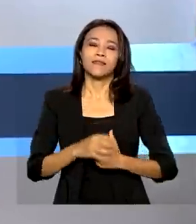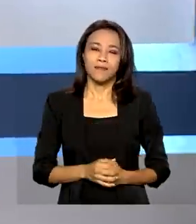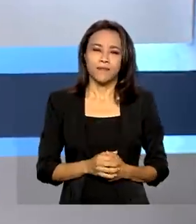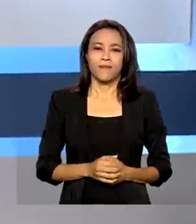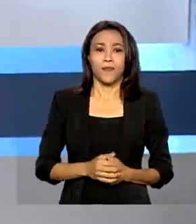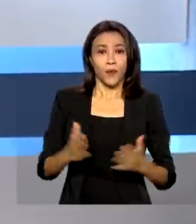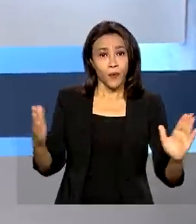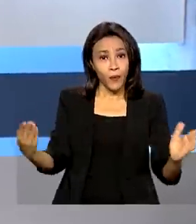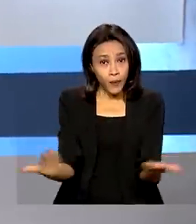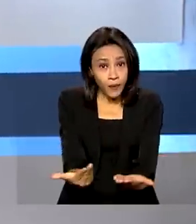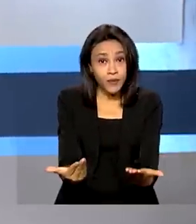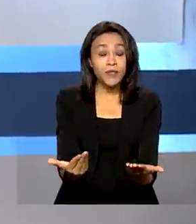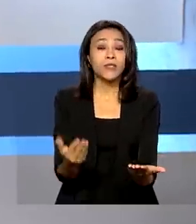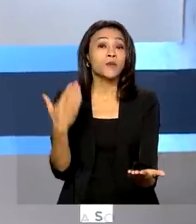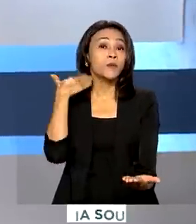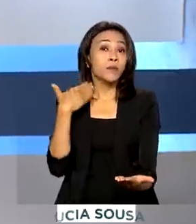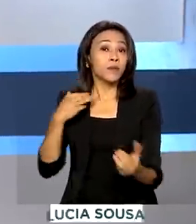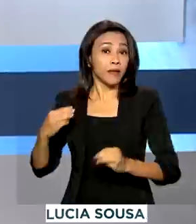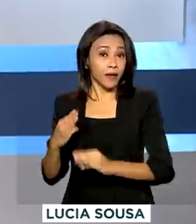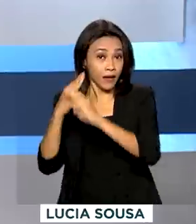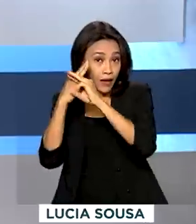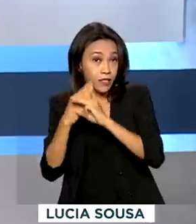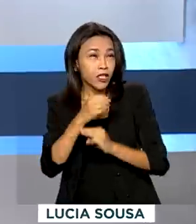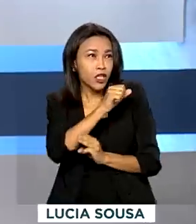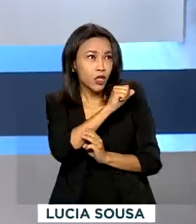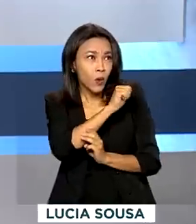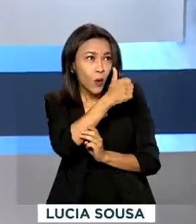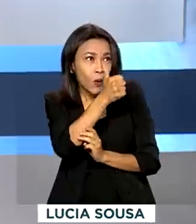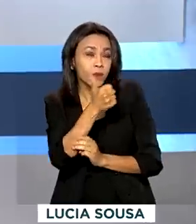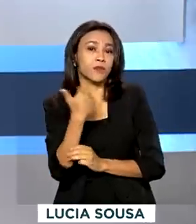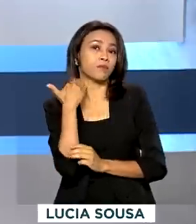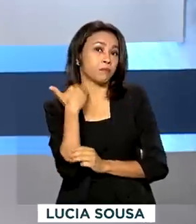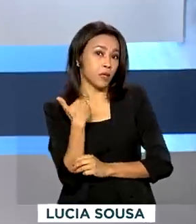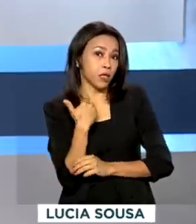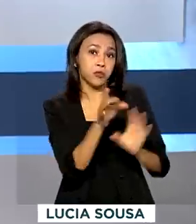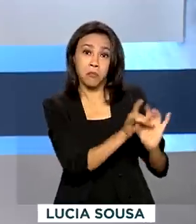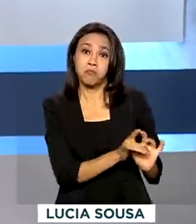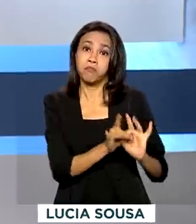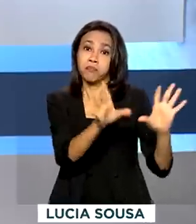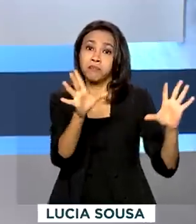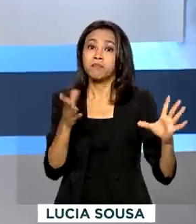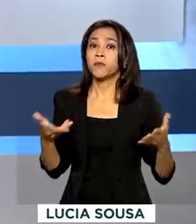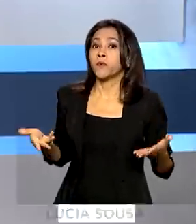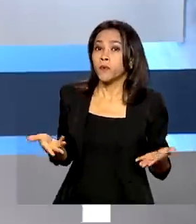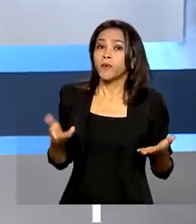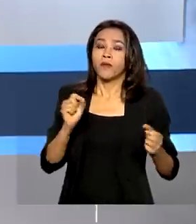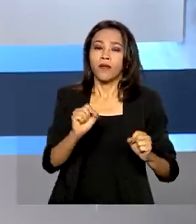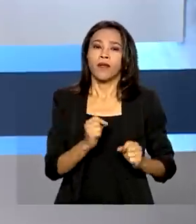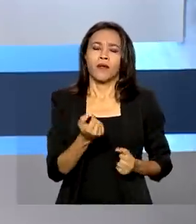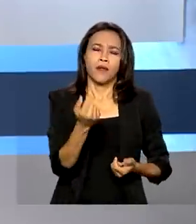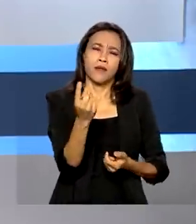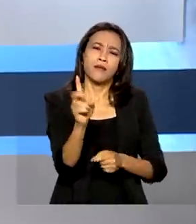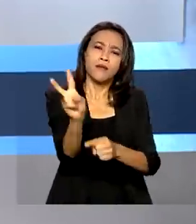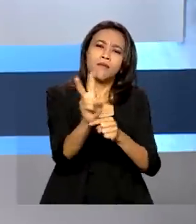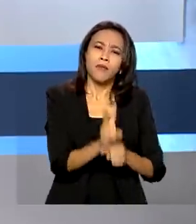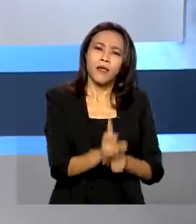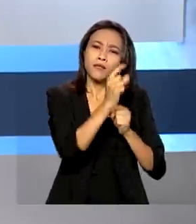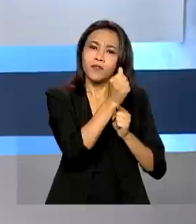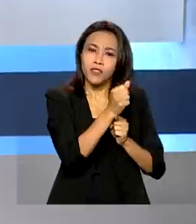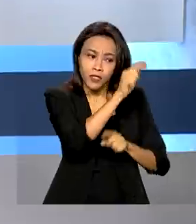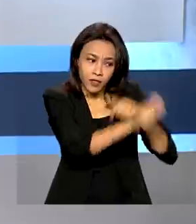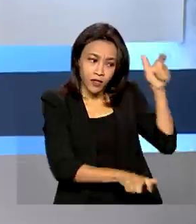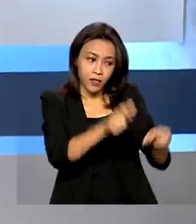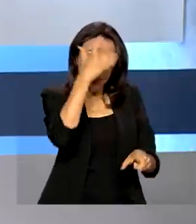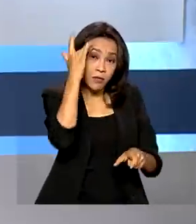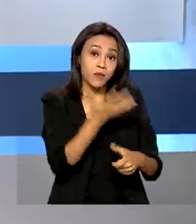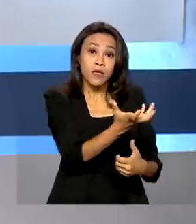e olha a partir de hoje a caixa e outros 11 bancos estão autorizados a conceder o empréstimo consignado para beneficiários